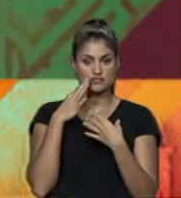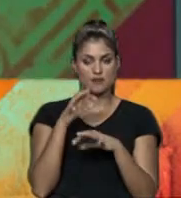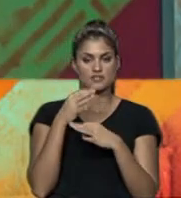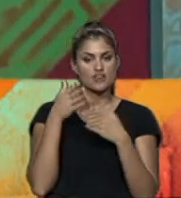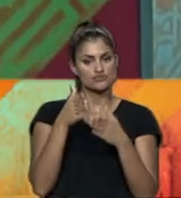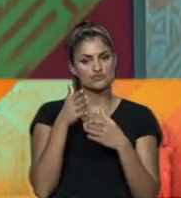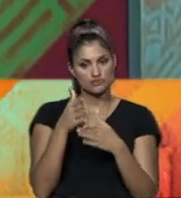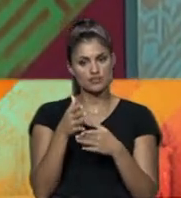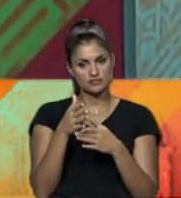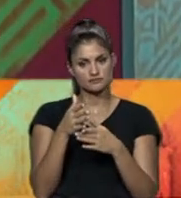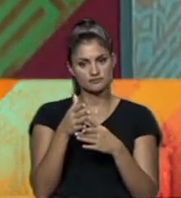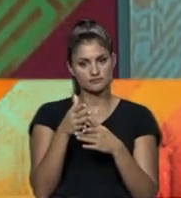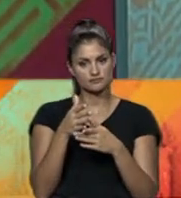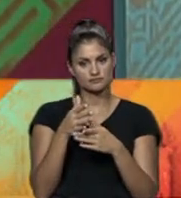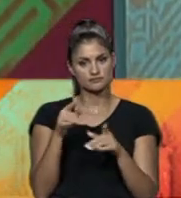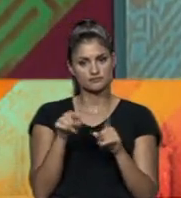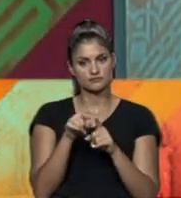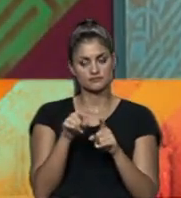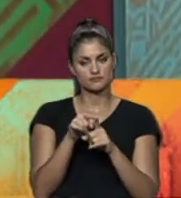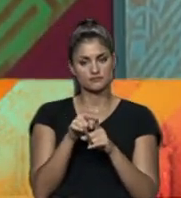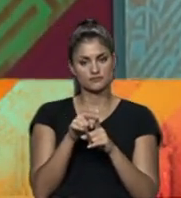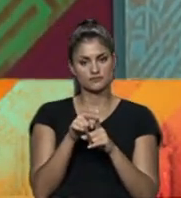bastante um bocadinho de quê?